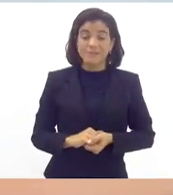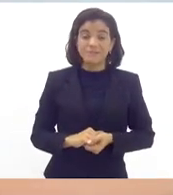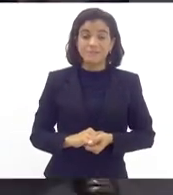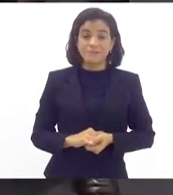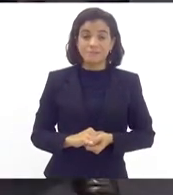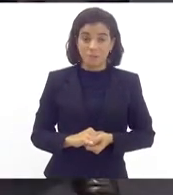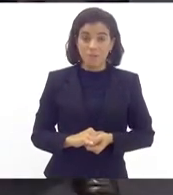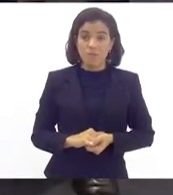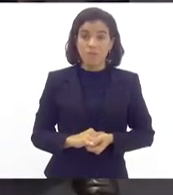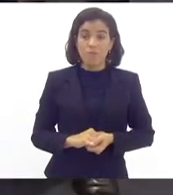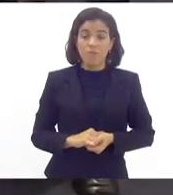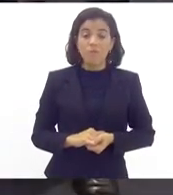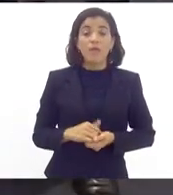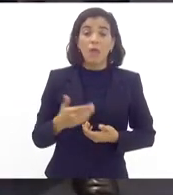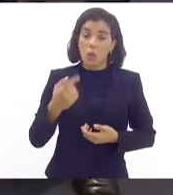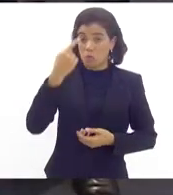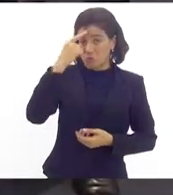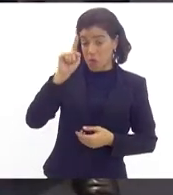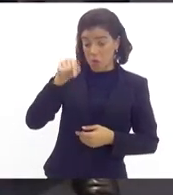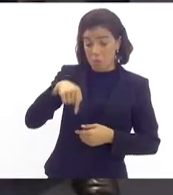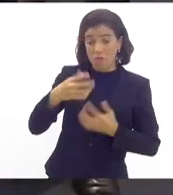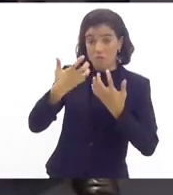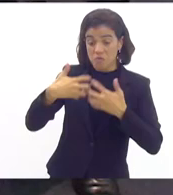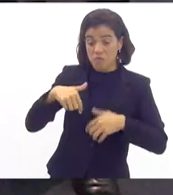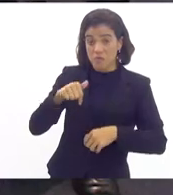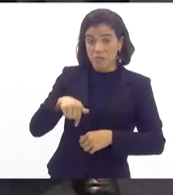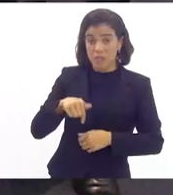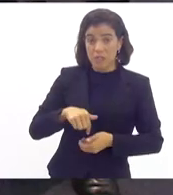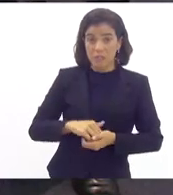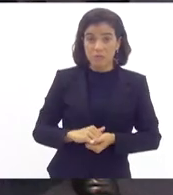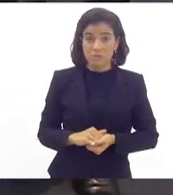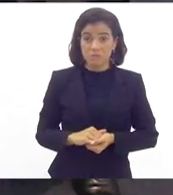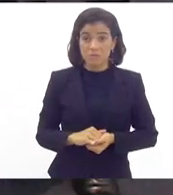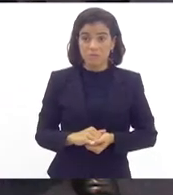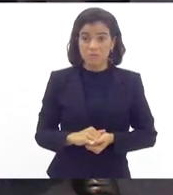bom, aí eu já não sei como é que é aqui. É, mas o critério...